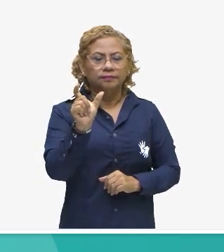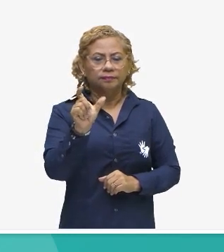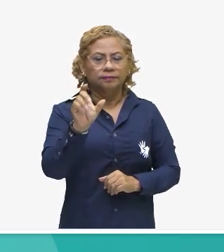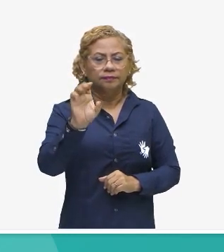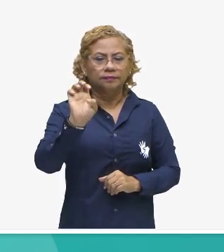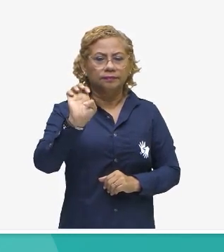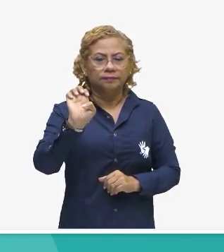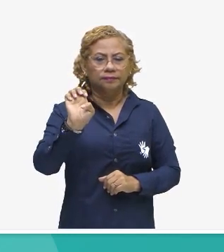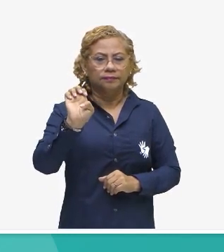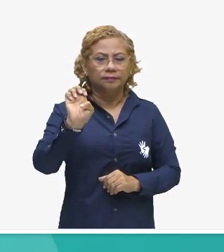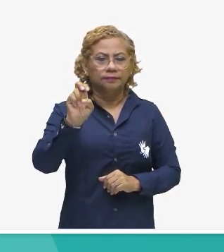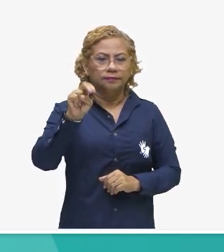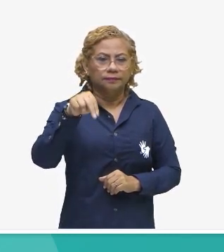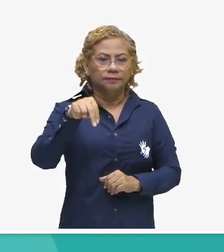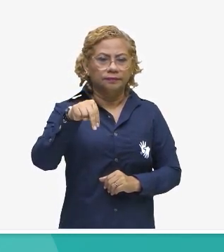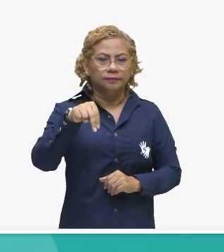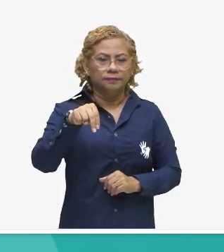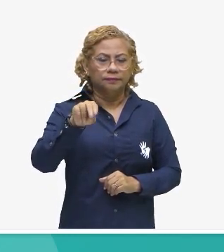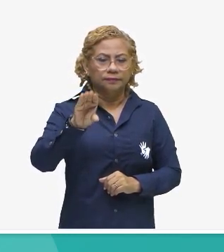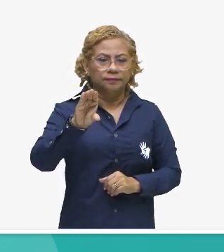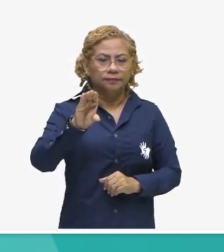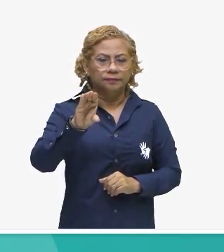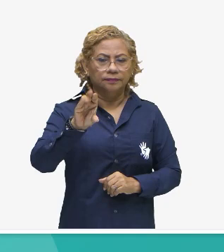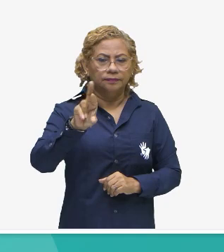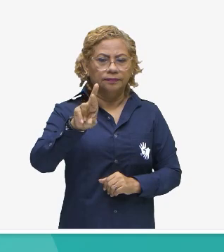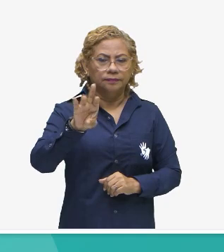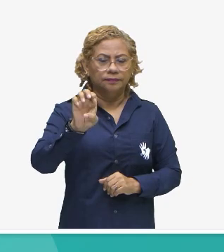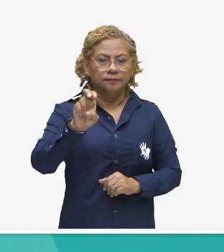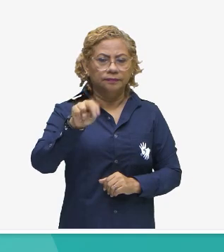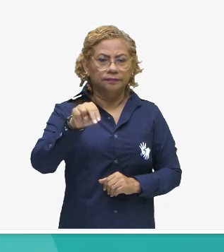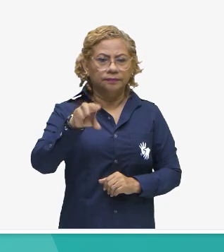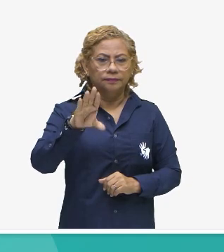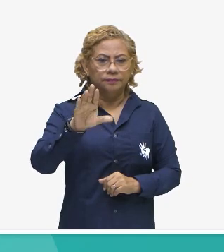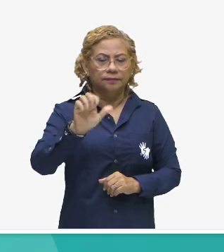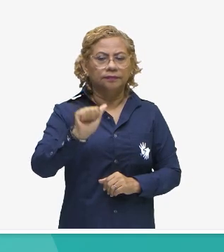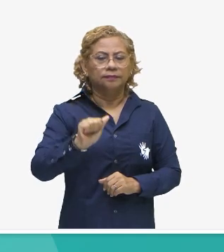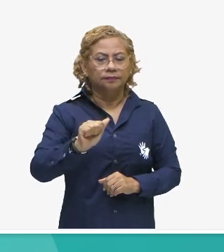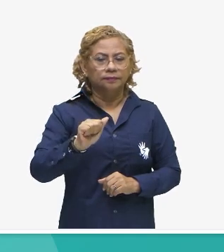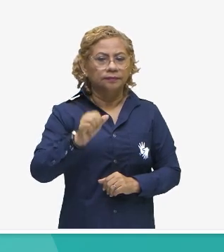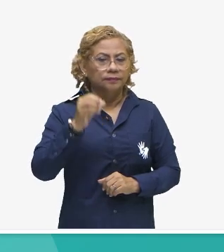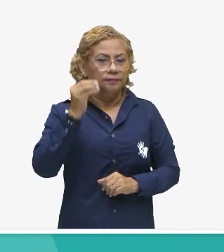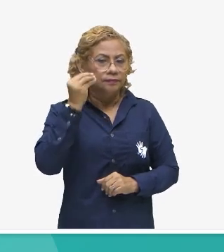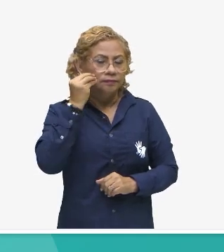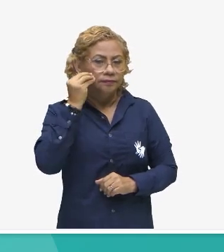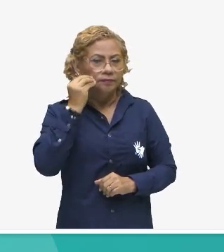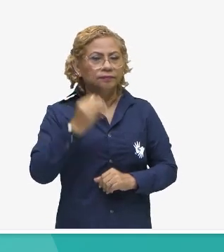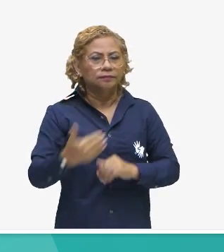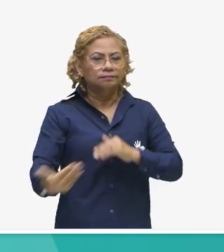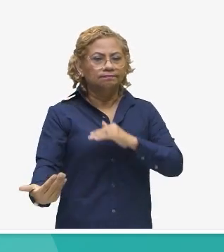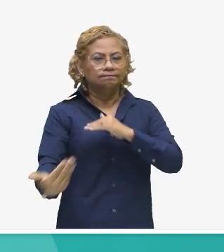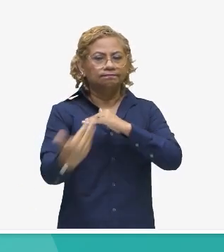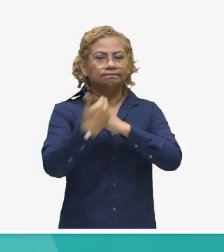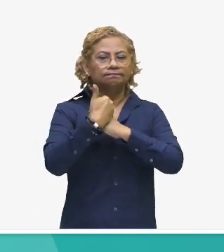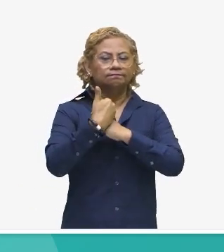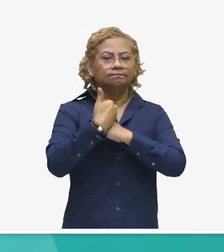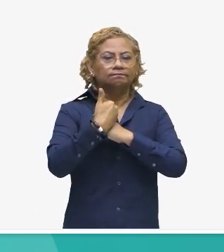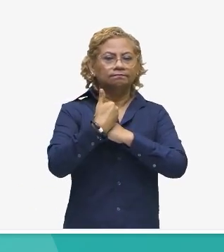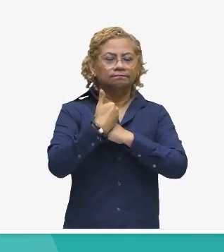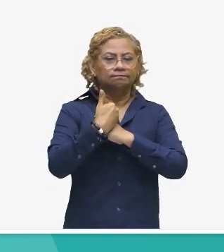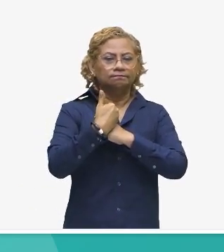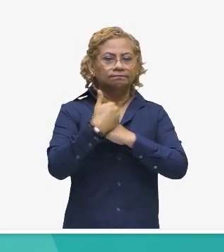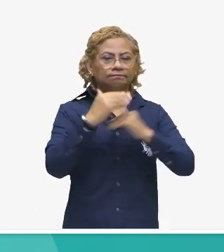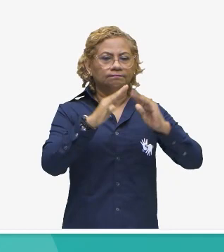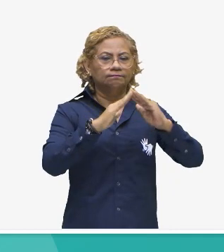Vejam só. Nem bem entrei no pátio da escola e alguém me deu